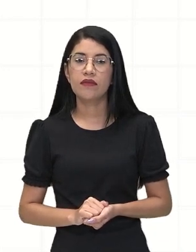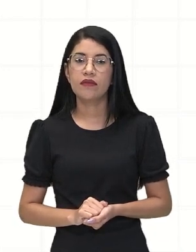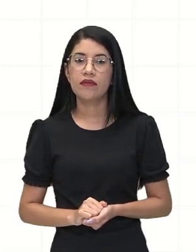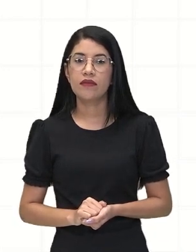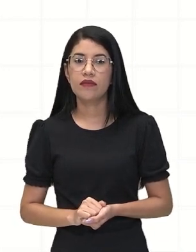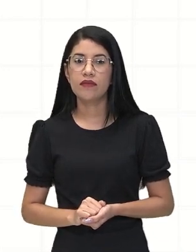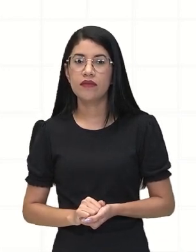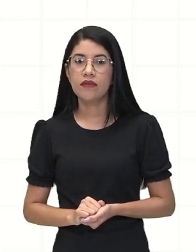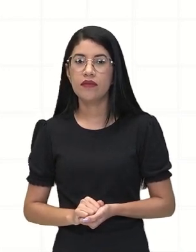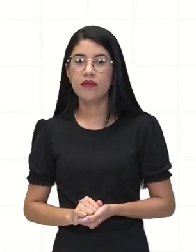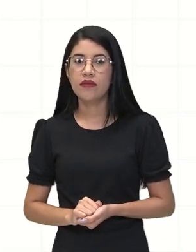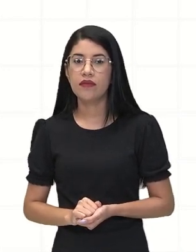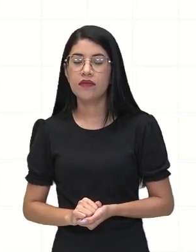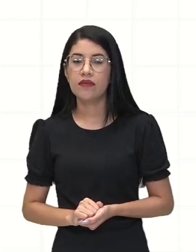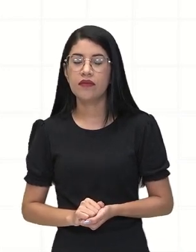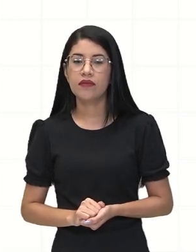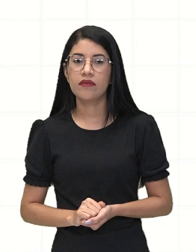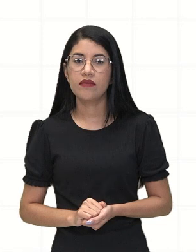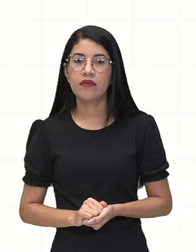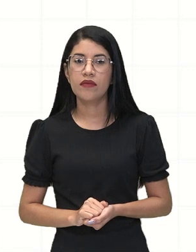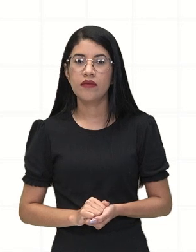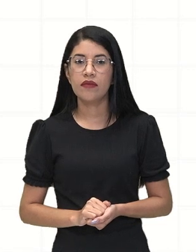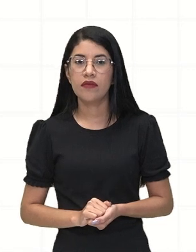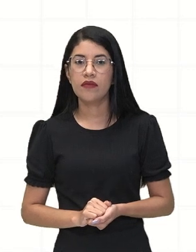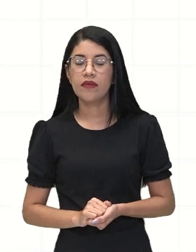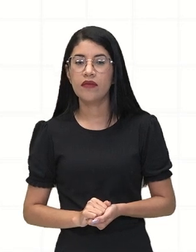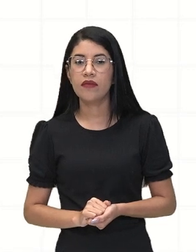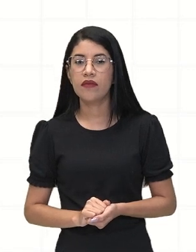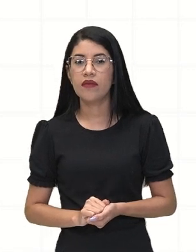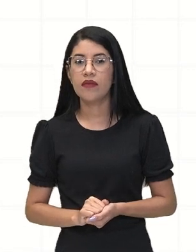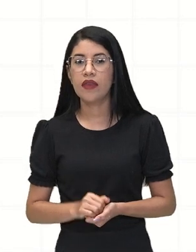ó, o termo, fatorar o ter